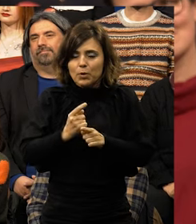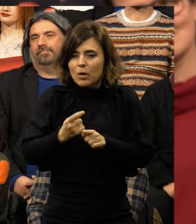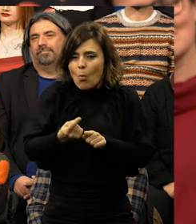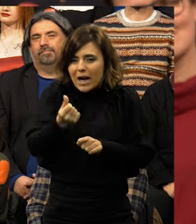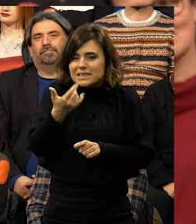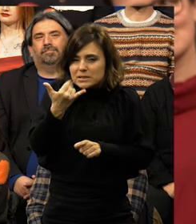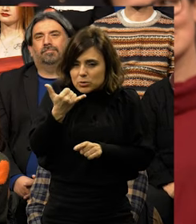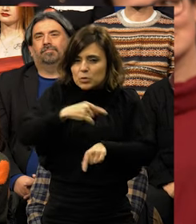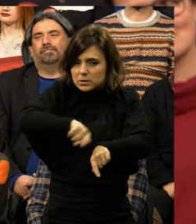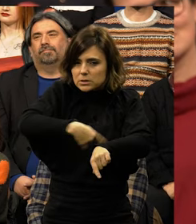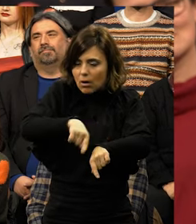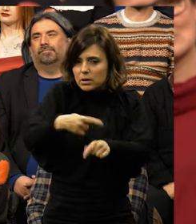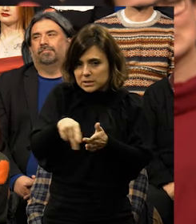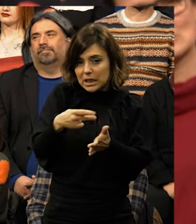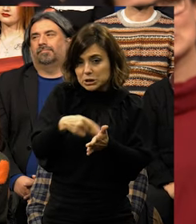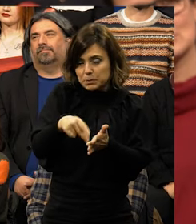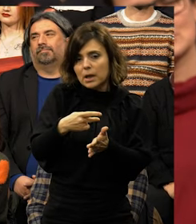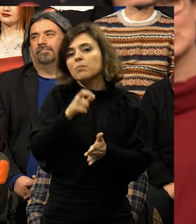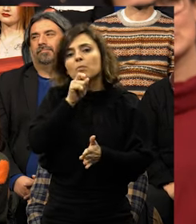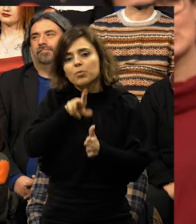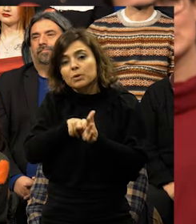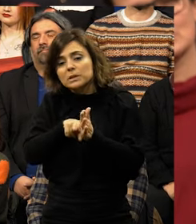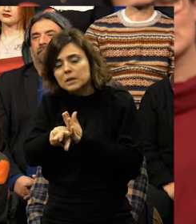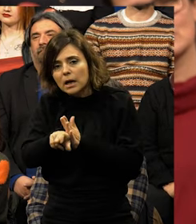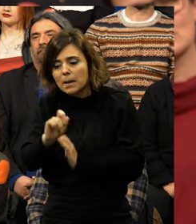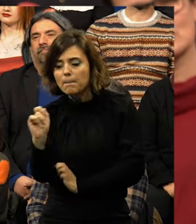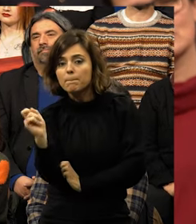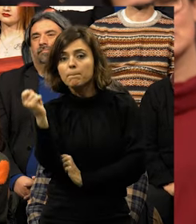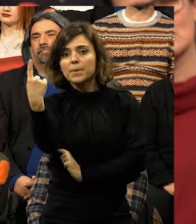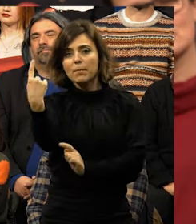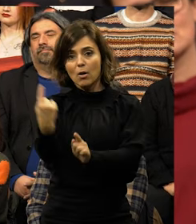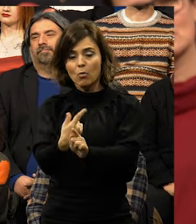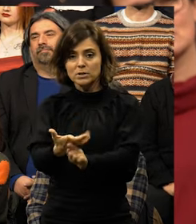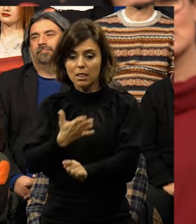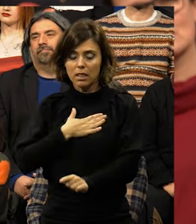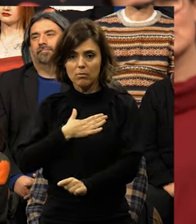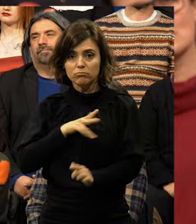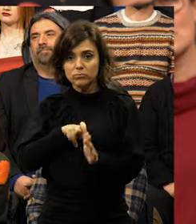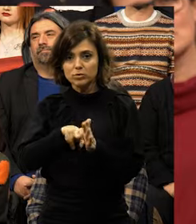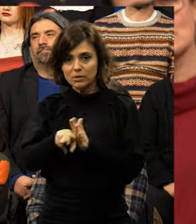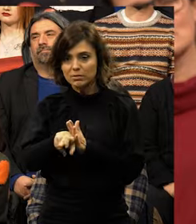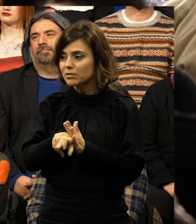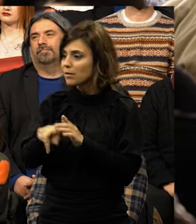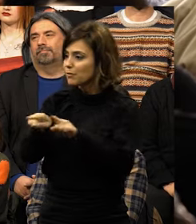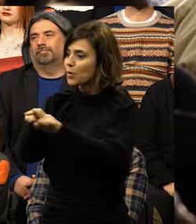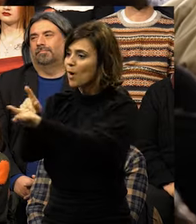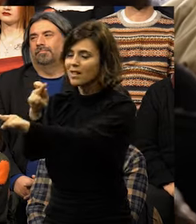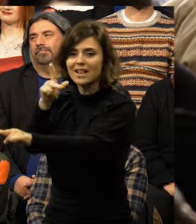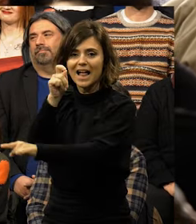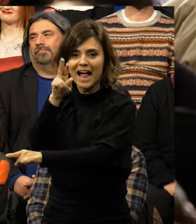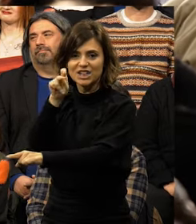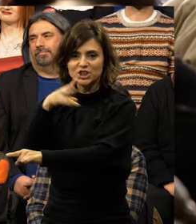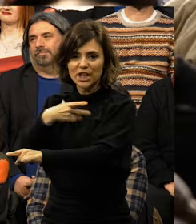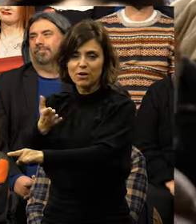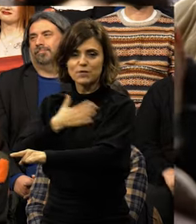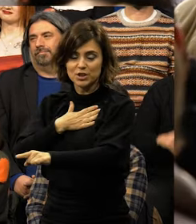à espera no checkpoint para entrar e a primeira coisa que me ofereceram Quando entrei foi o que o Alexandre me ofereceu agora Um cravo vermelho